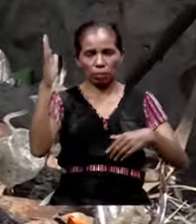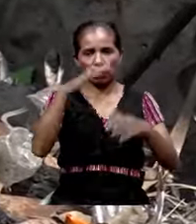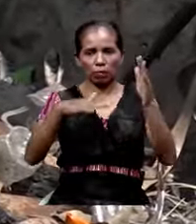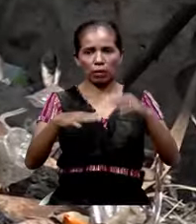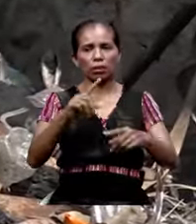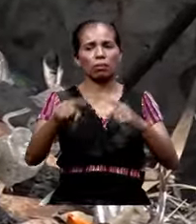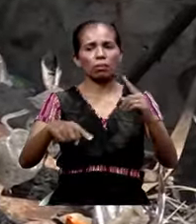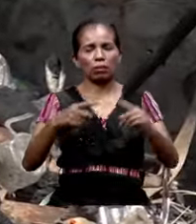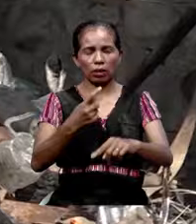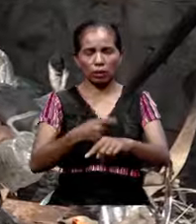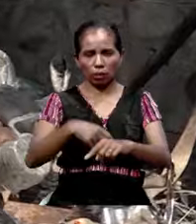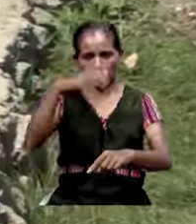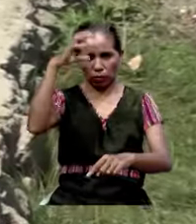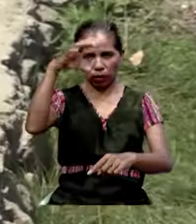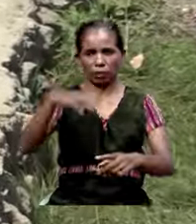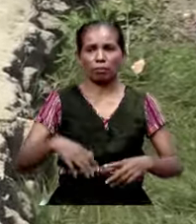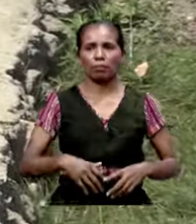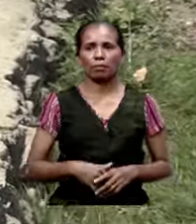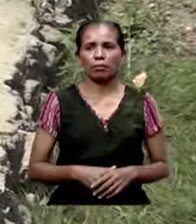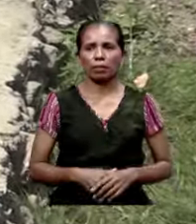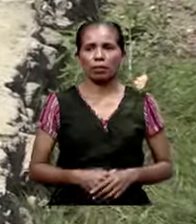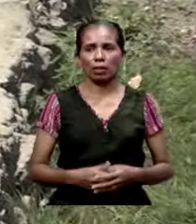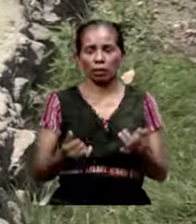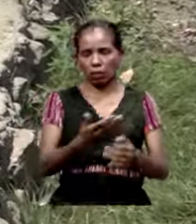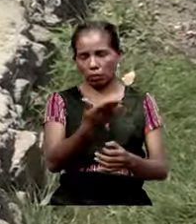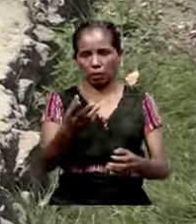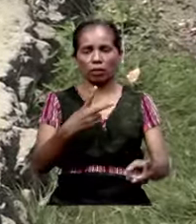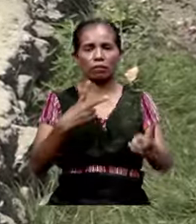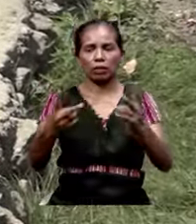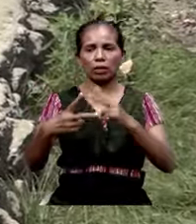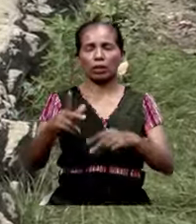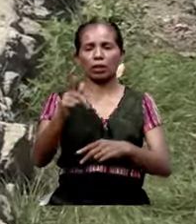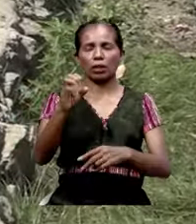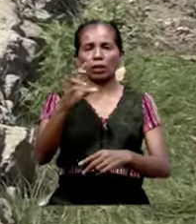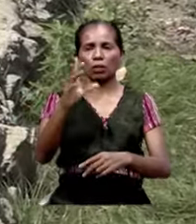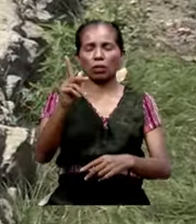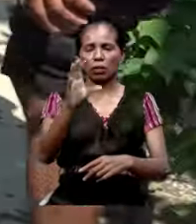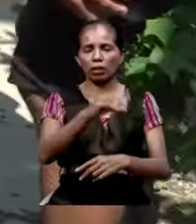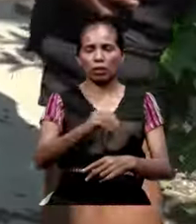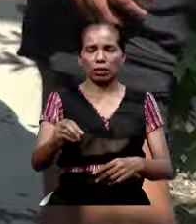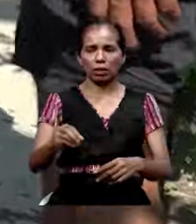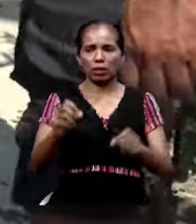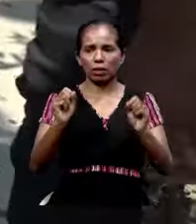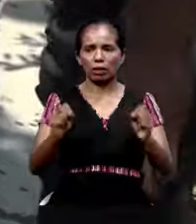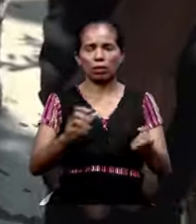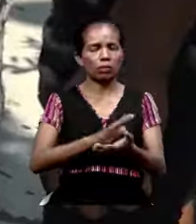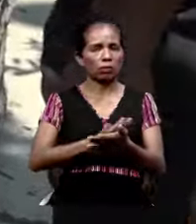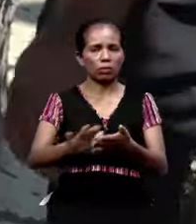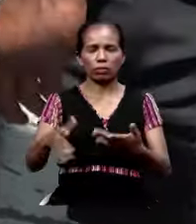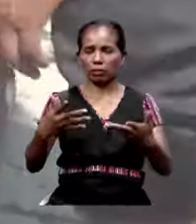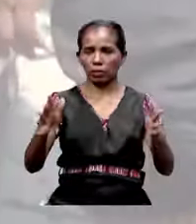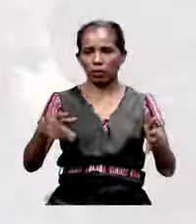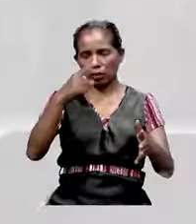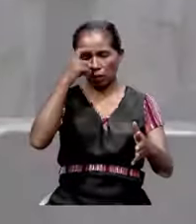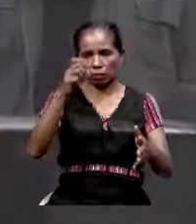o enhira tempo udang. Agora em Belo Visita, Caicole, Vila Verde, Audian Serne, Maran Hutuqueira. Tamba